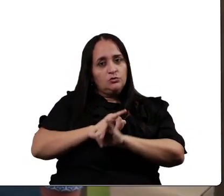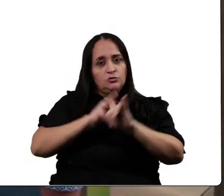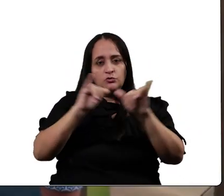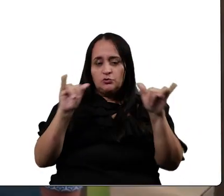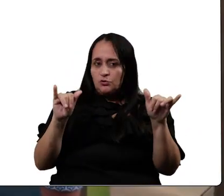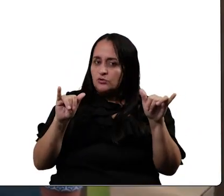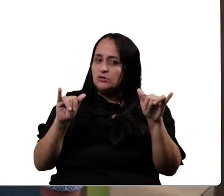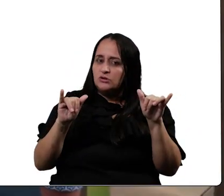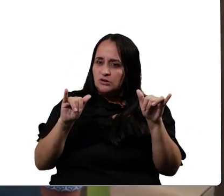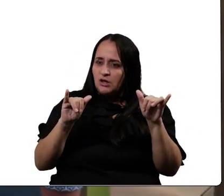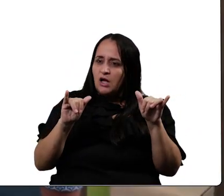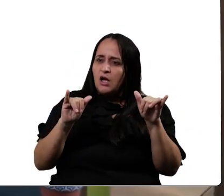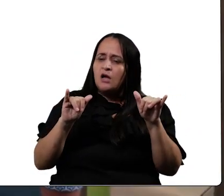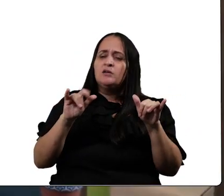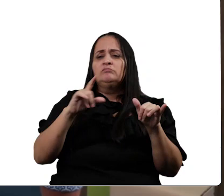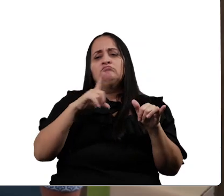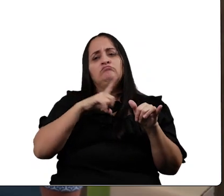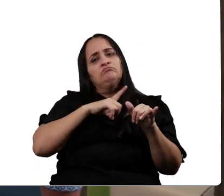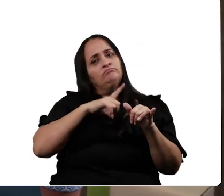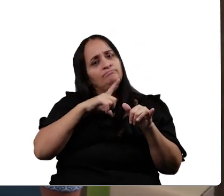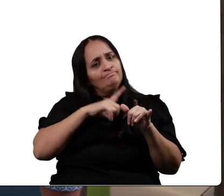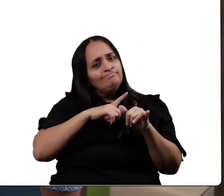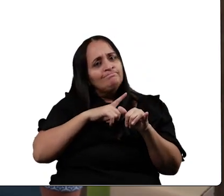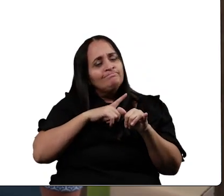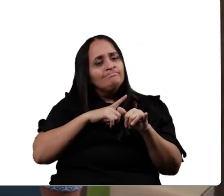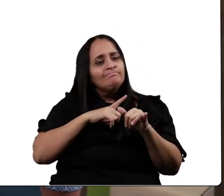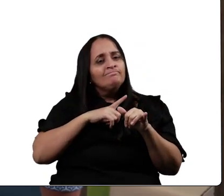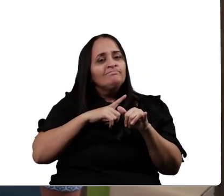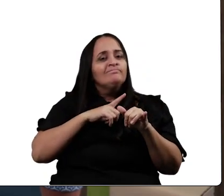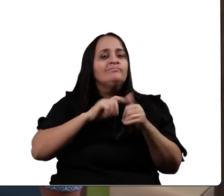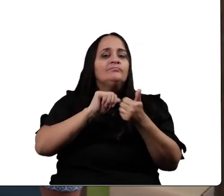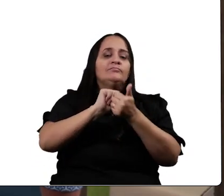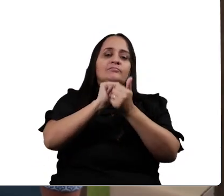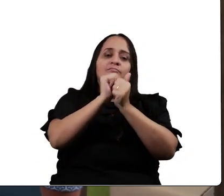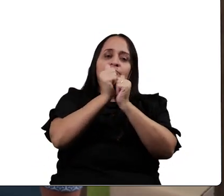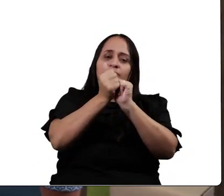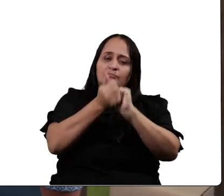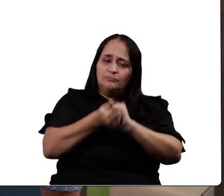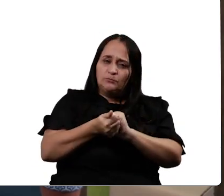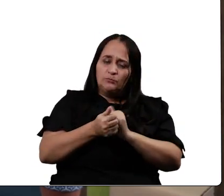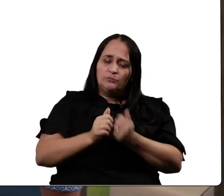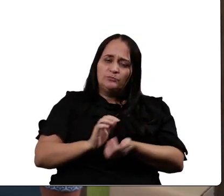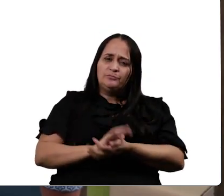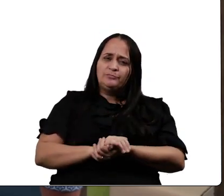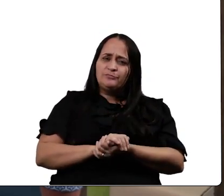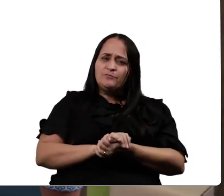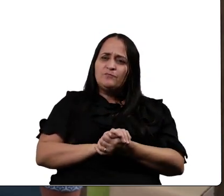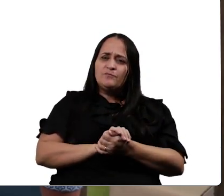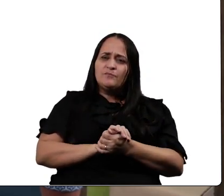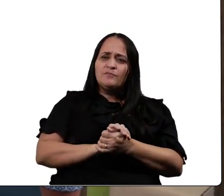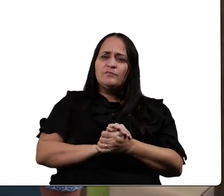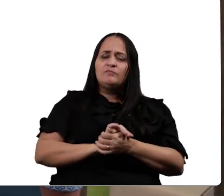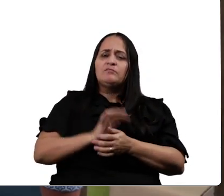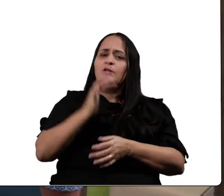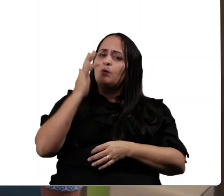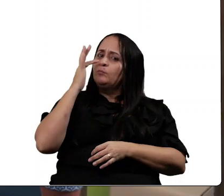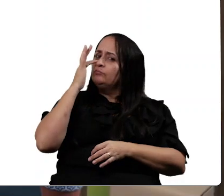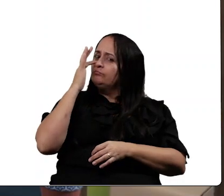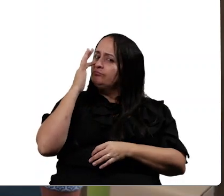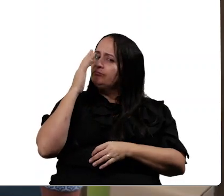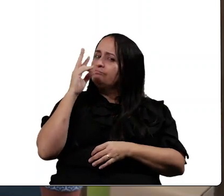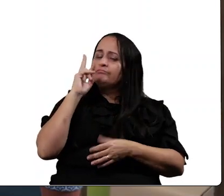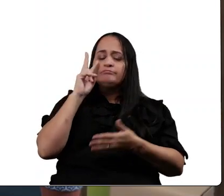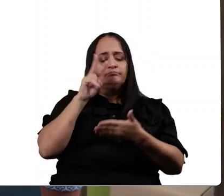trata exclusivamente de notícias do esporte, né? Então, observe, é um